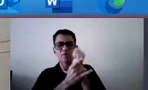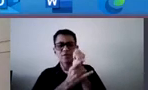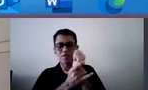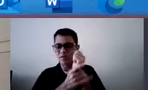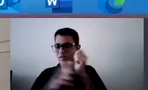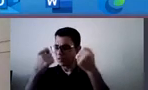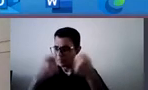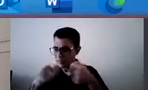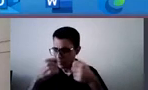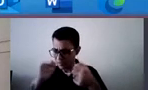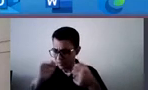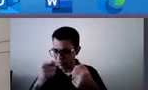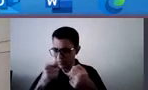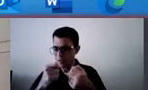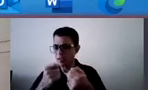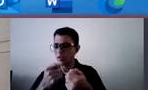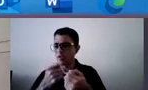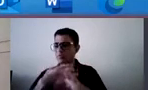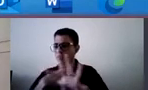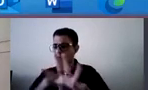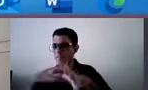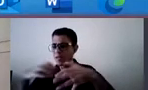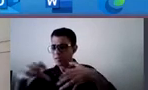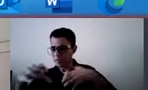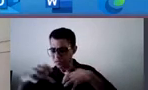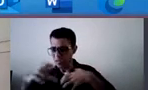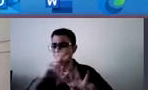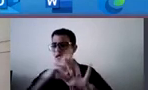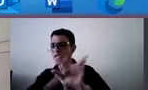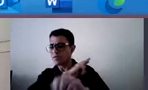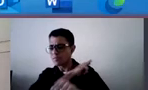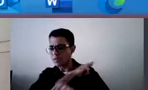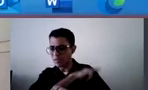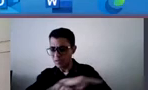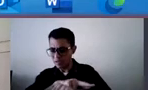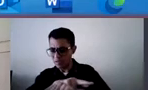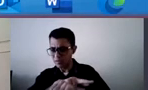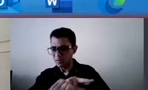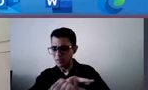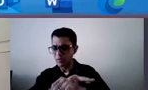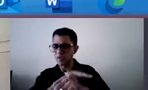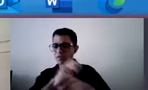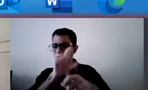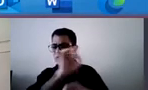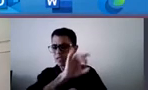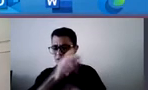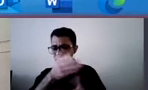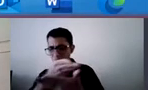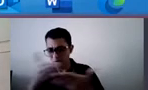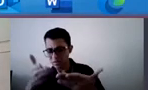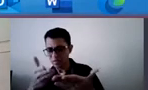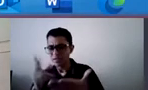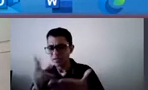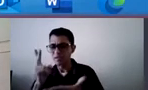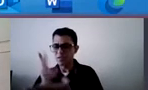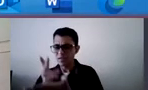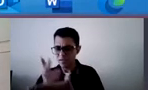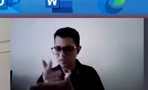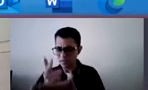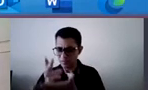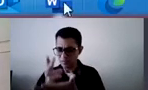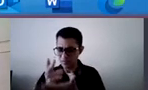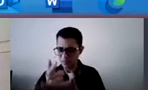com empatia com o nosso próximo, respeitar as limitações de cada um, sempre se colocar